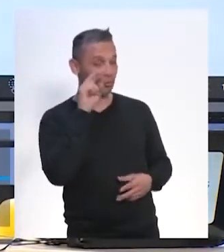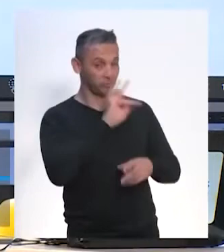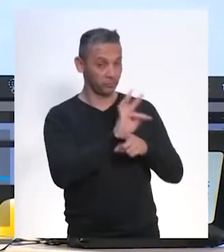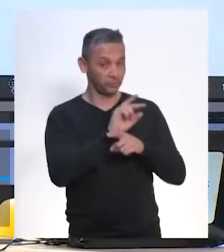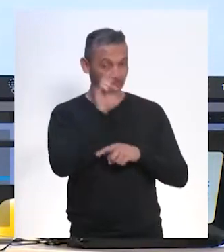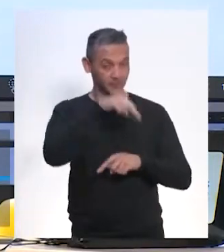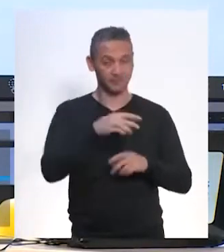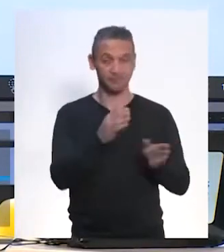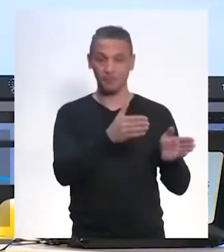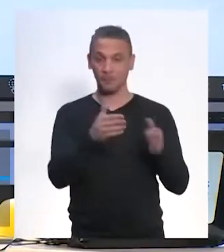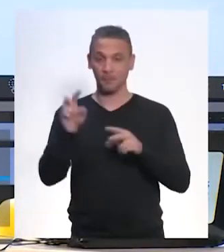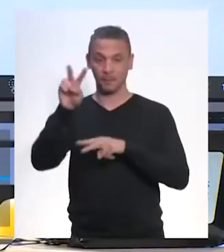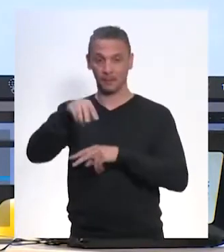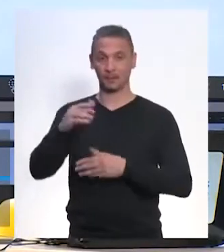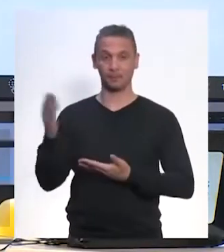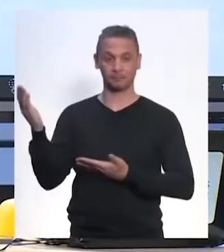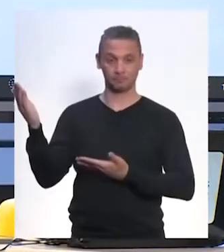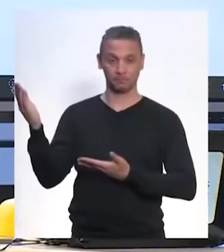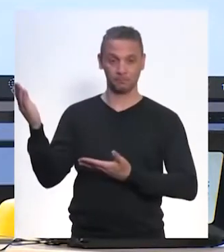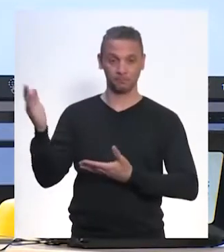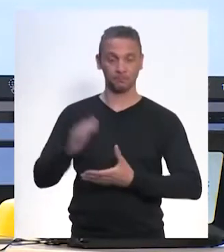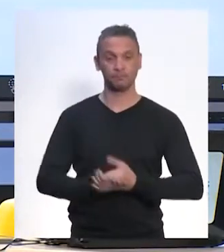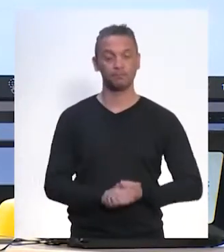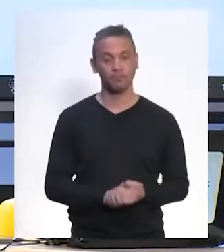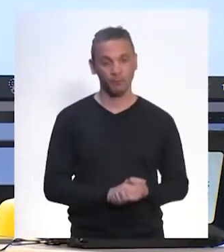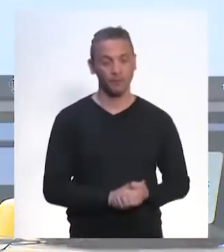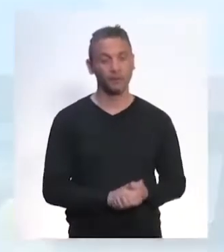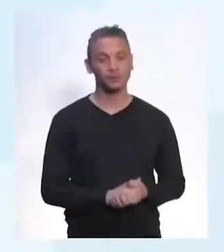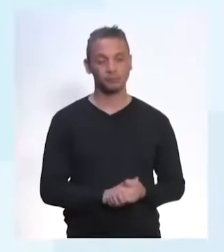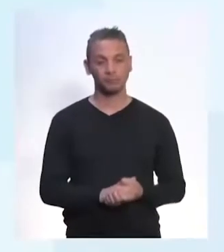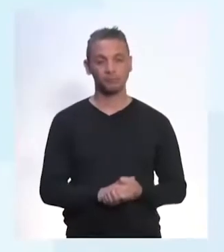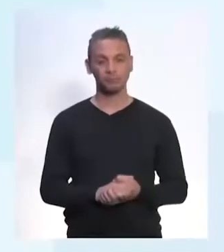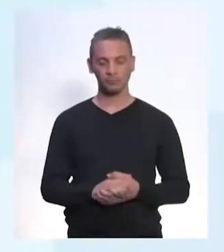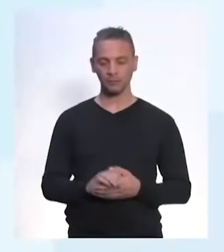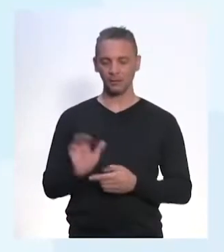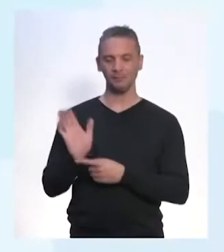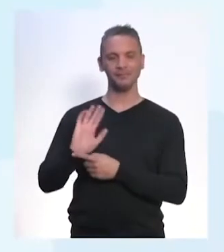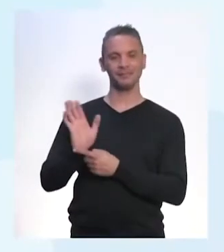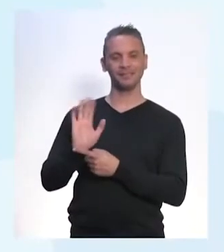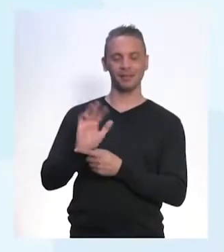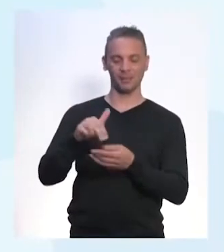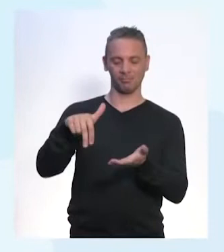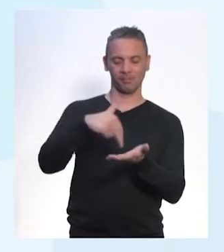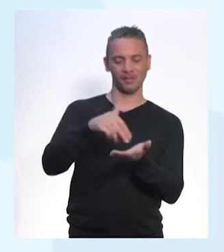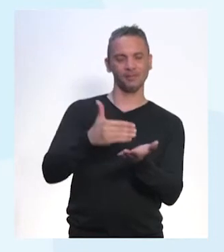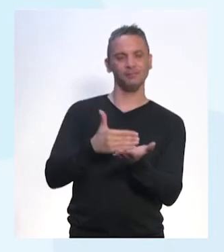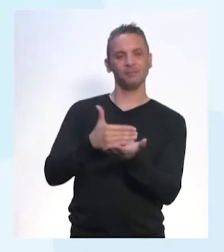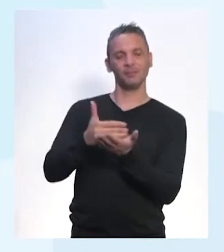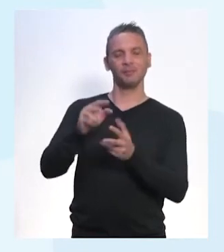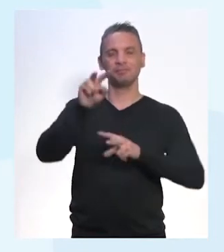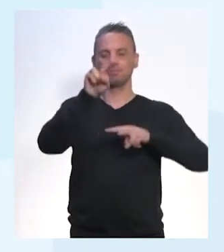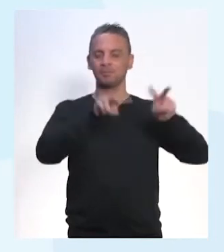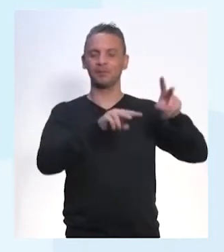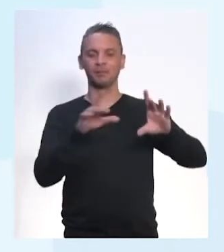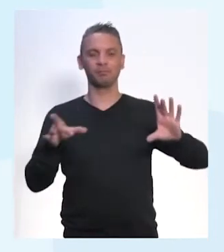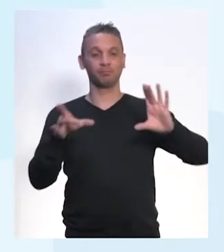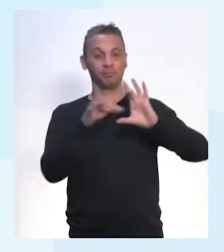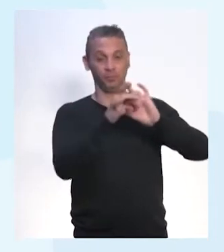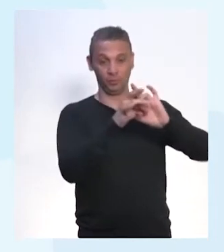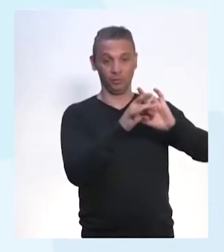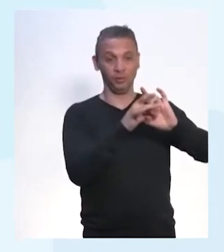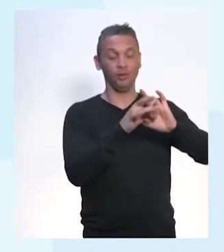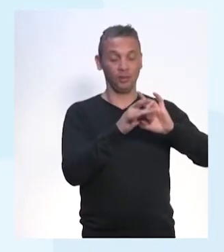aqui, gente? Olha só. A dança no cinema. Desde o surgimento do cinema, observamos em várias películas a fusão entre a